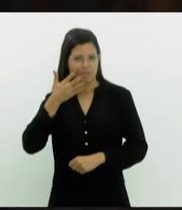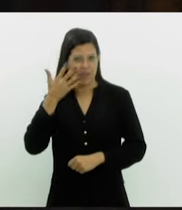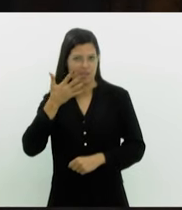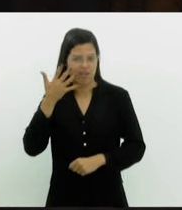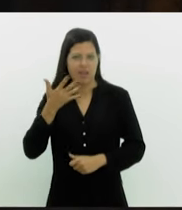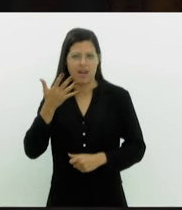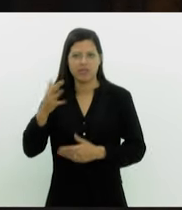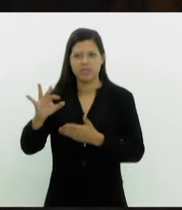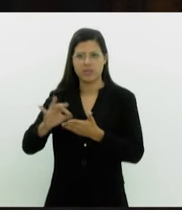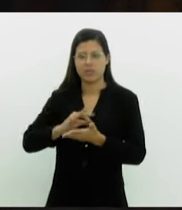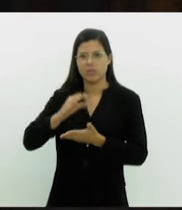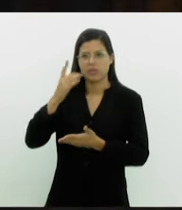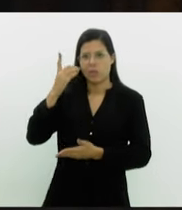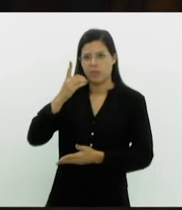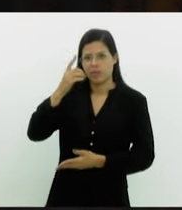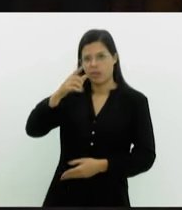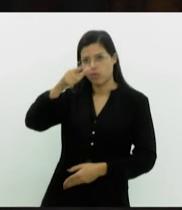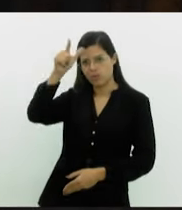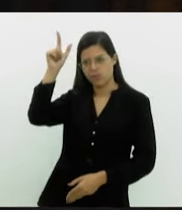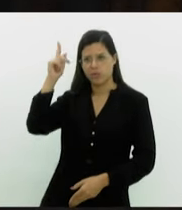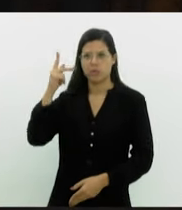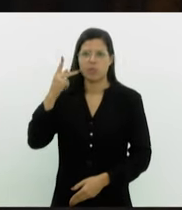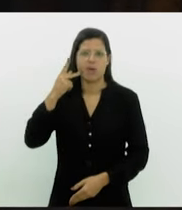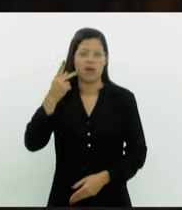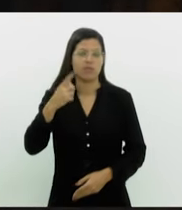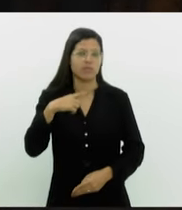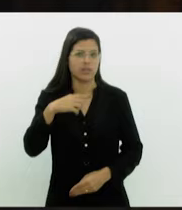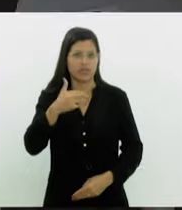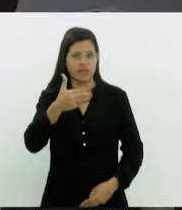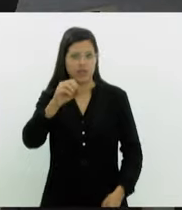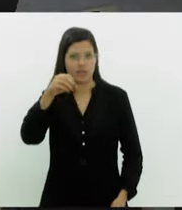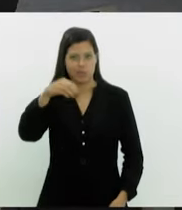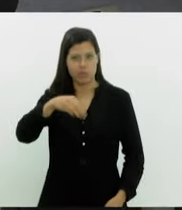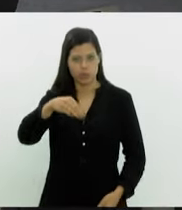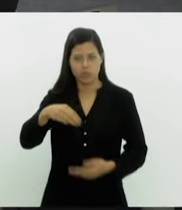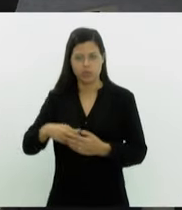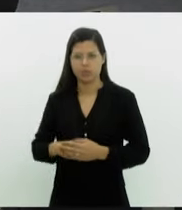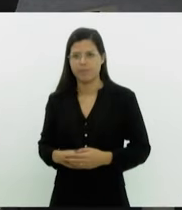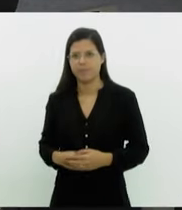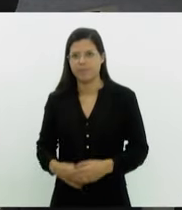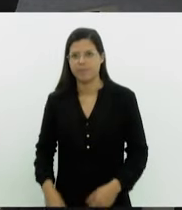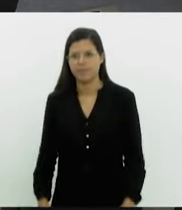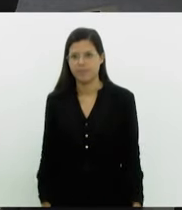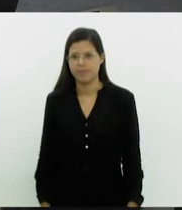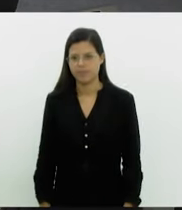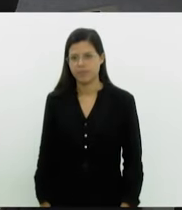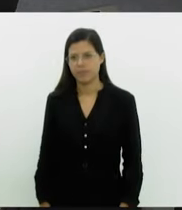nobre deputado Luiz Paulo, que dispõe de 10 minutos.